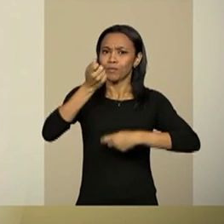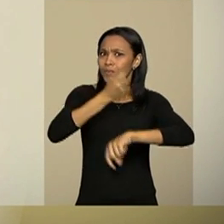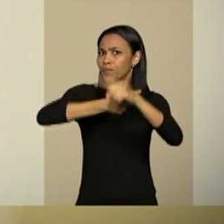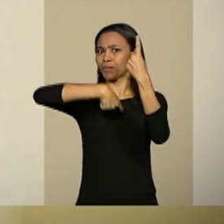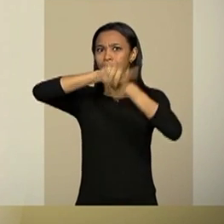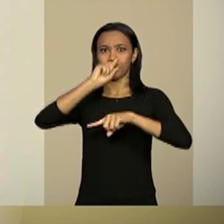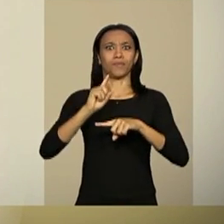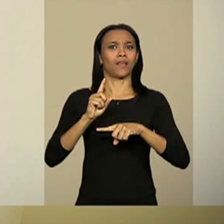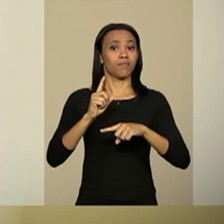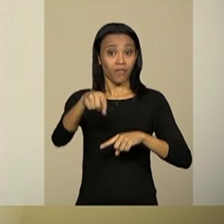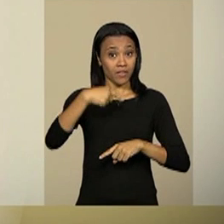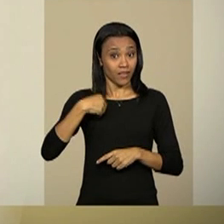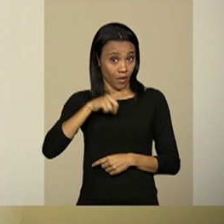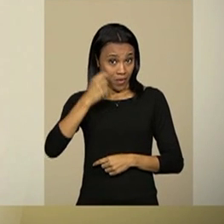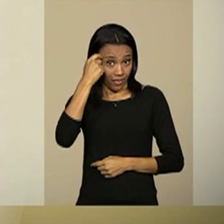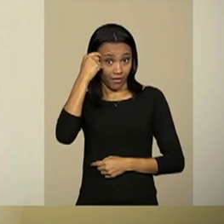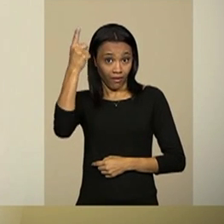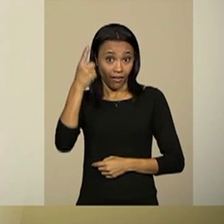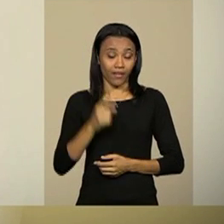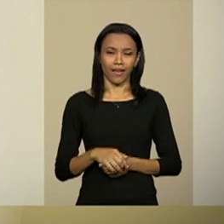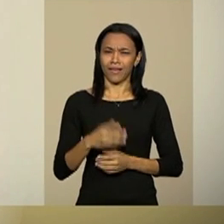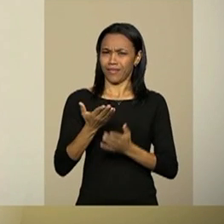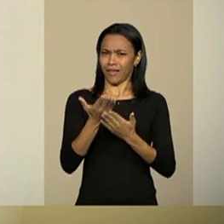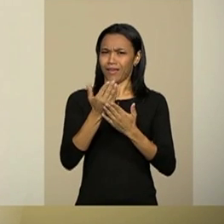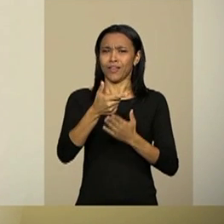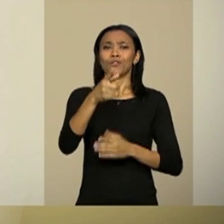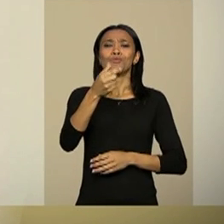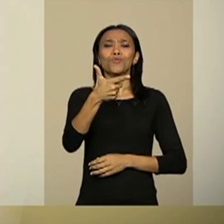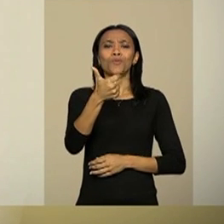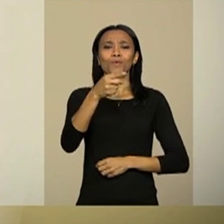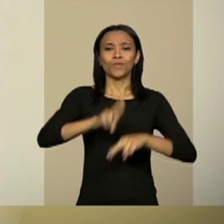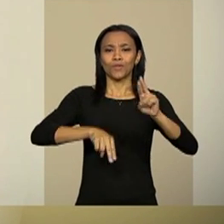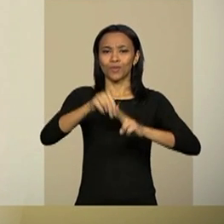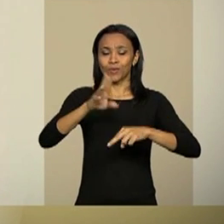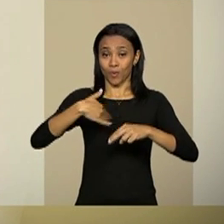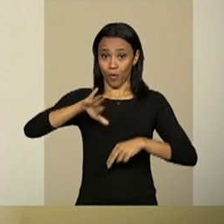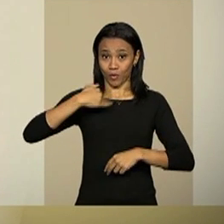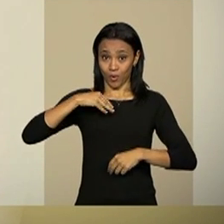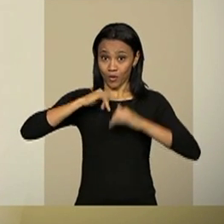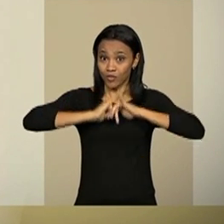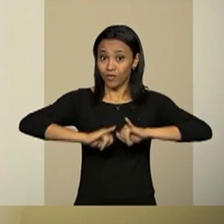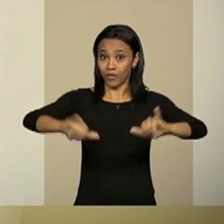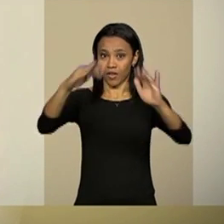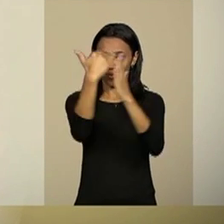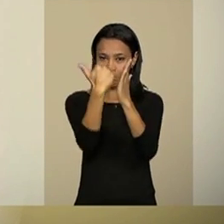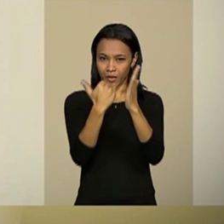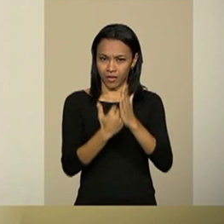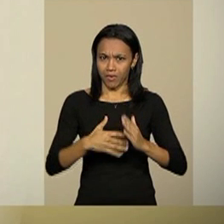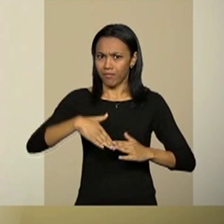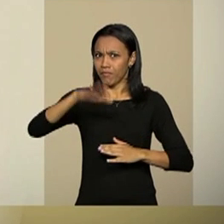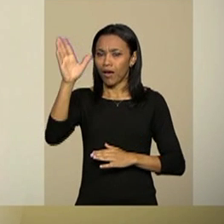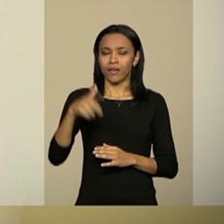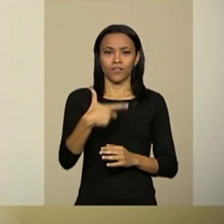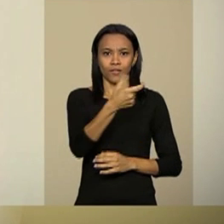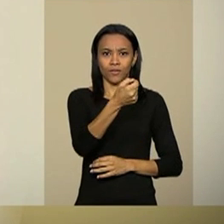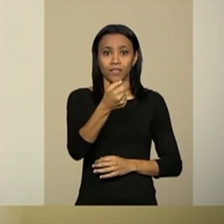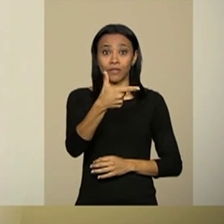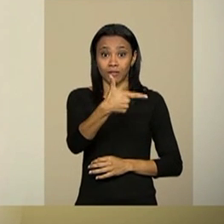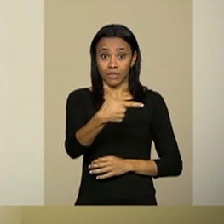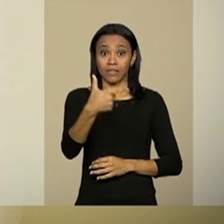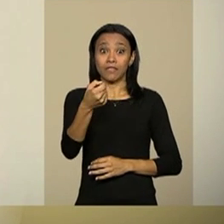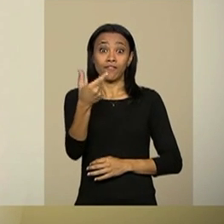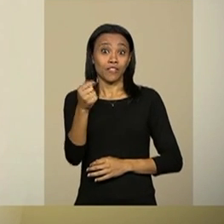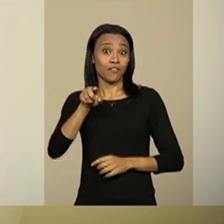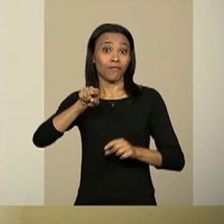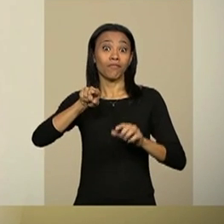viu luciano pra você ter uma idéia desde 12 de junho quando nós lançamos o programa mais de 220 mil famílias